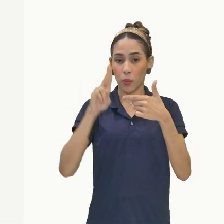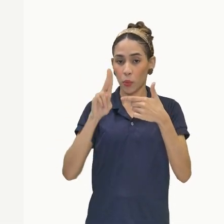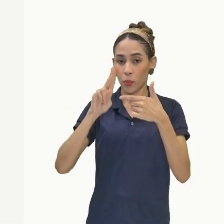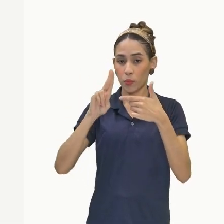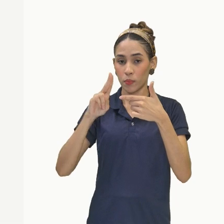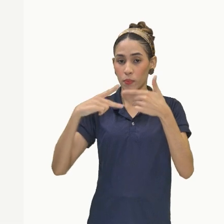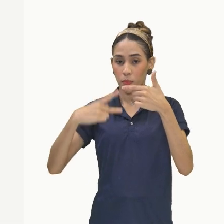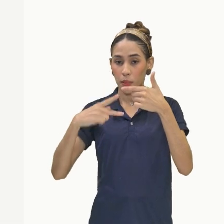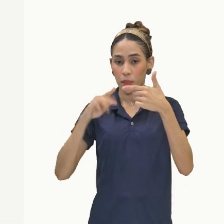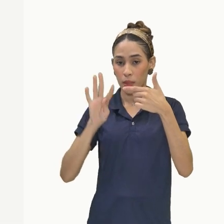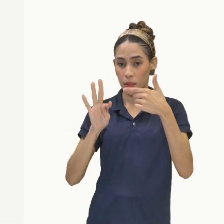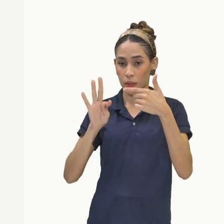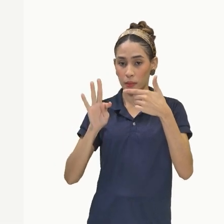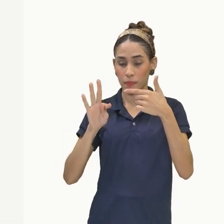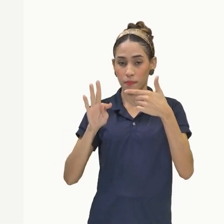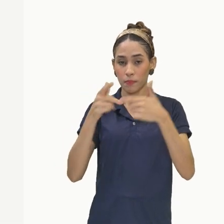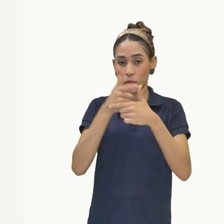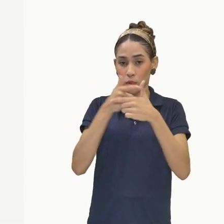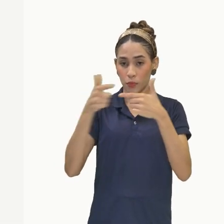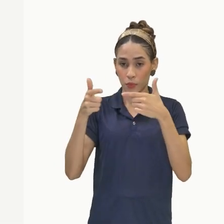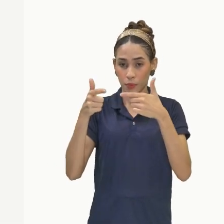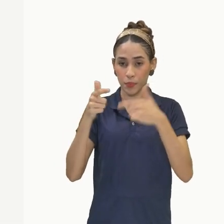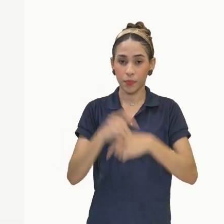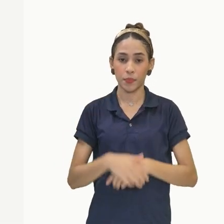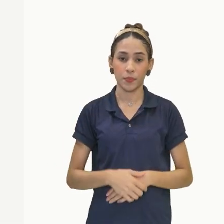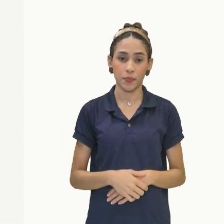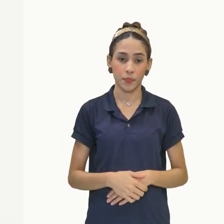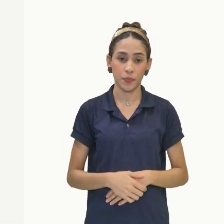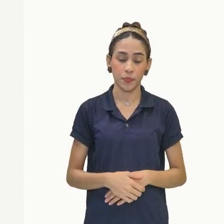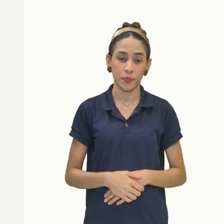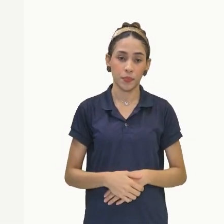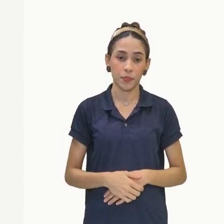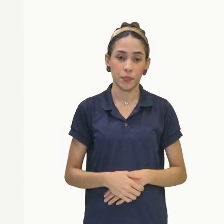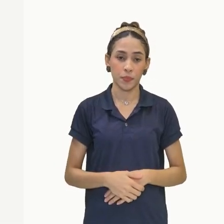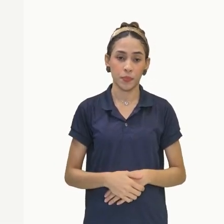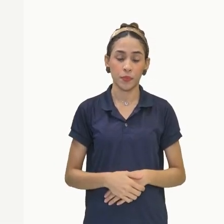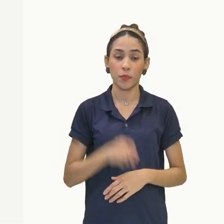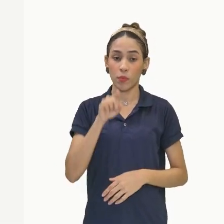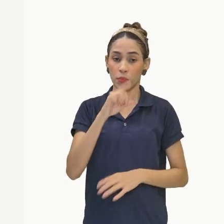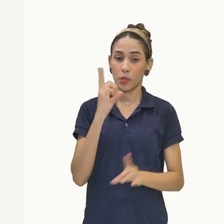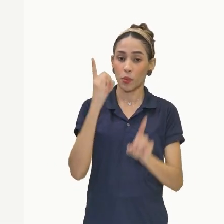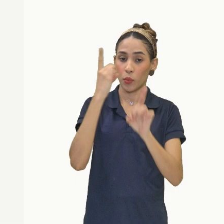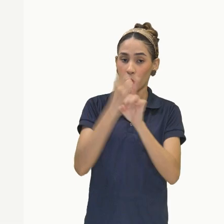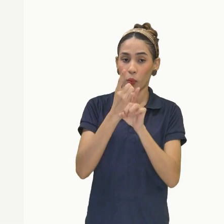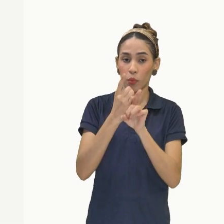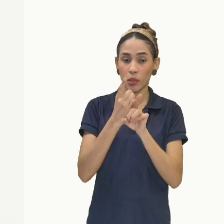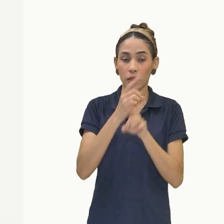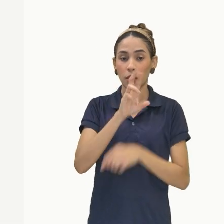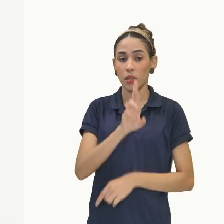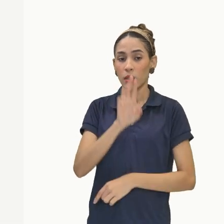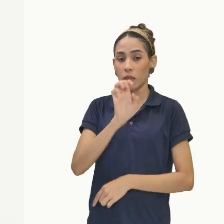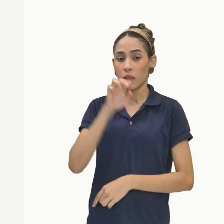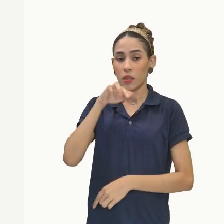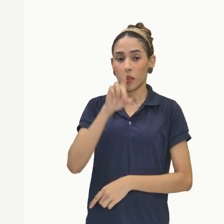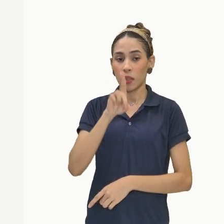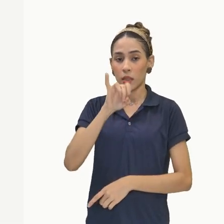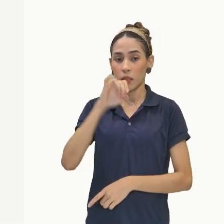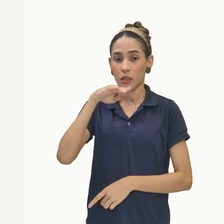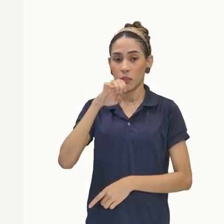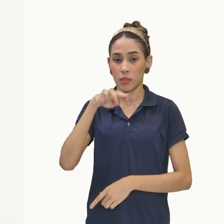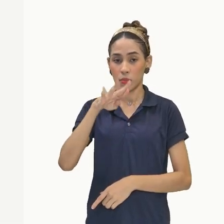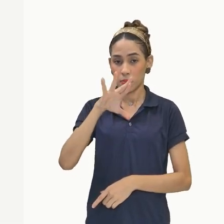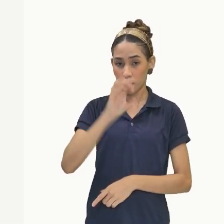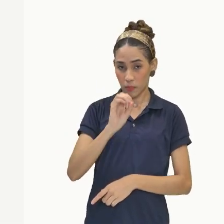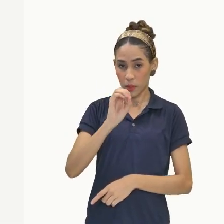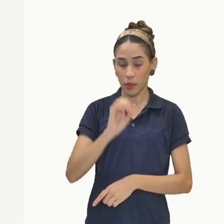total. Se eu divido a potência útil pela potência total, eu encontro o que eu chamo de rendimento. O rendimento é